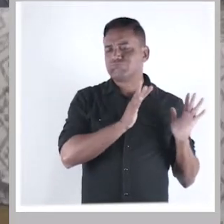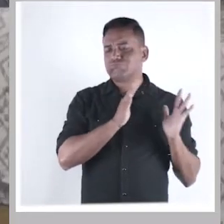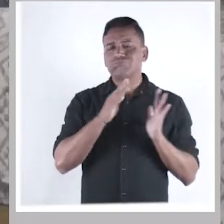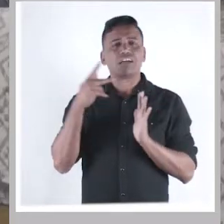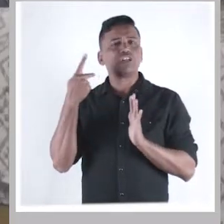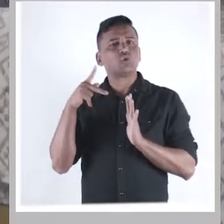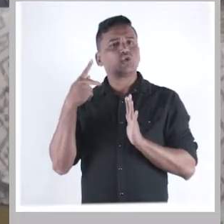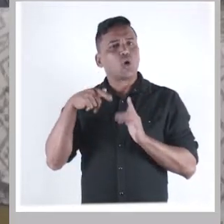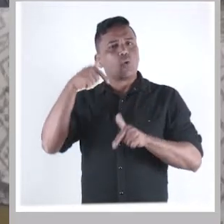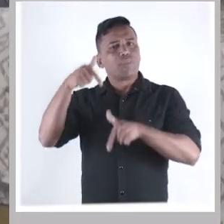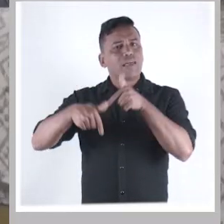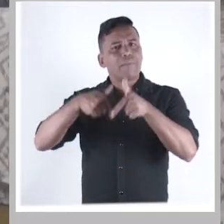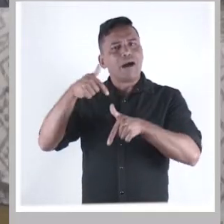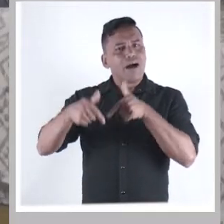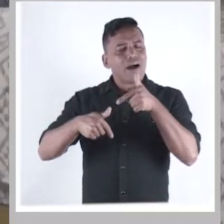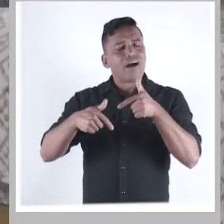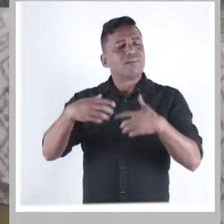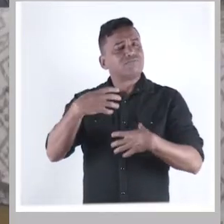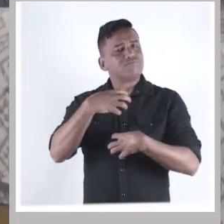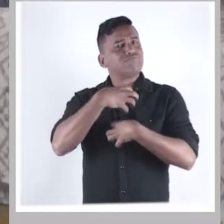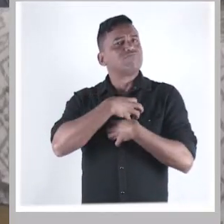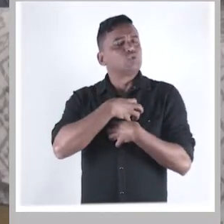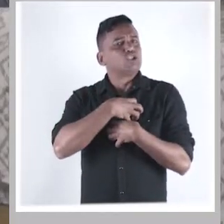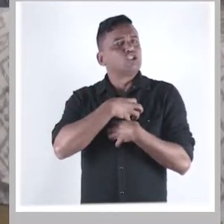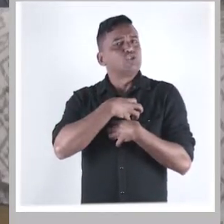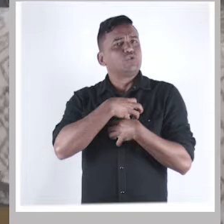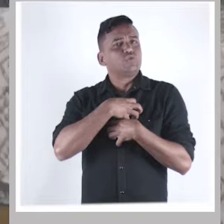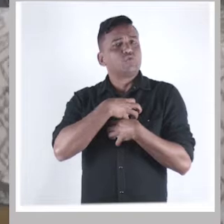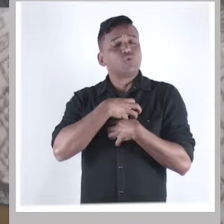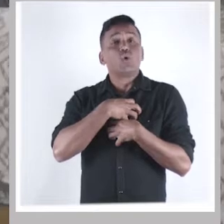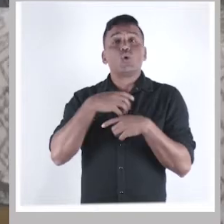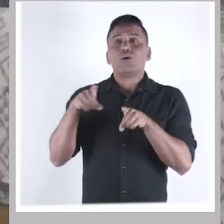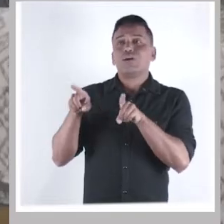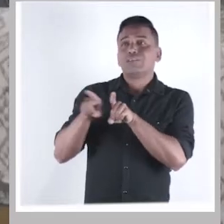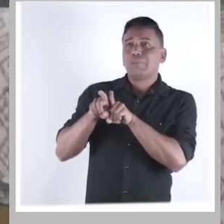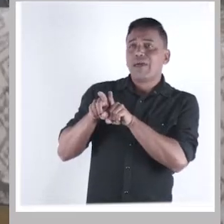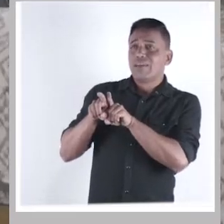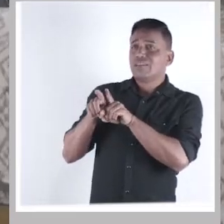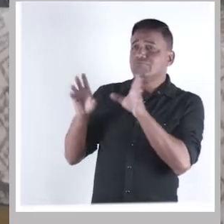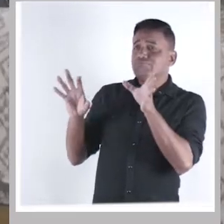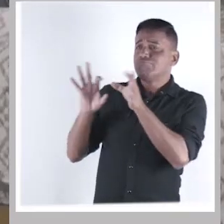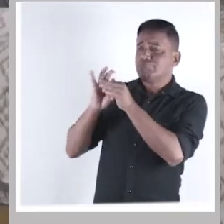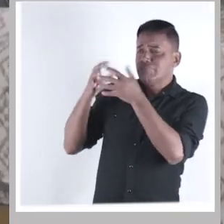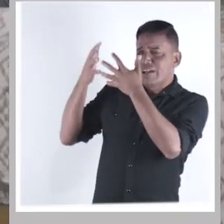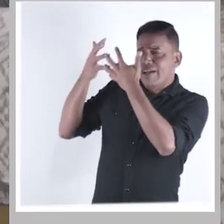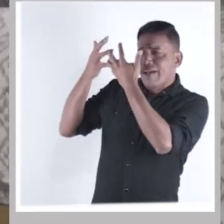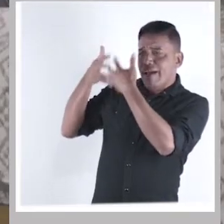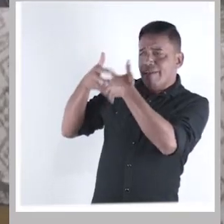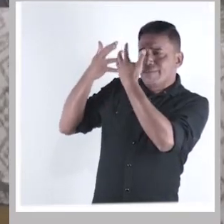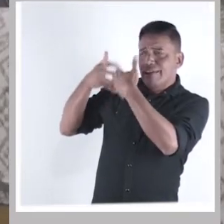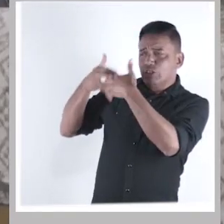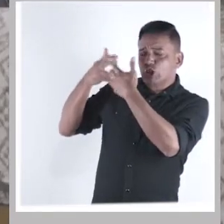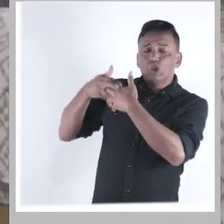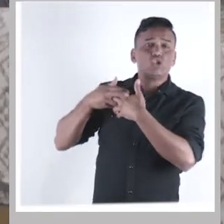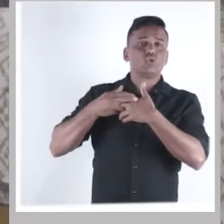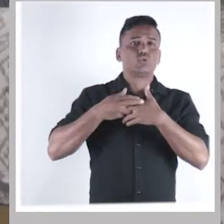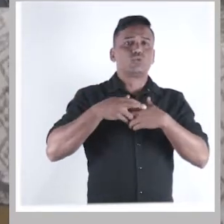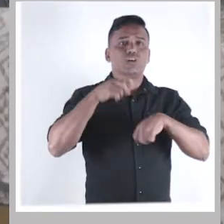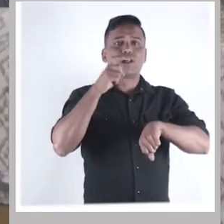esse percurso de escrita, né? Desse lugar do intuitivo para esse lugar mais refletido